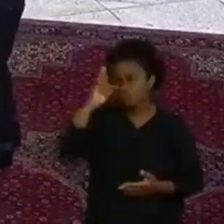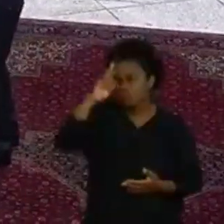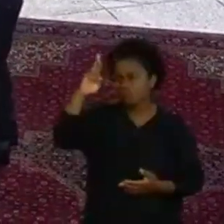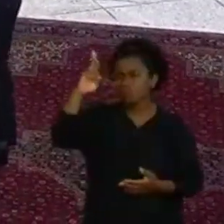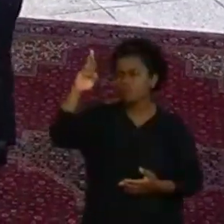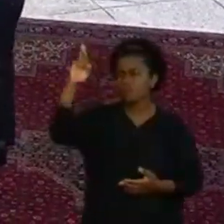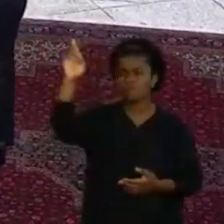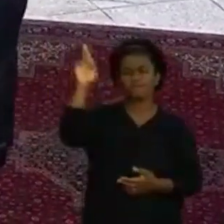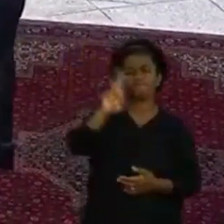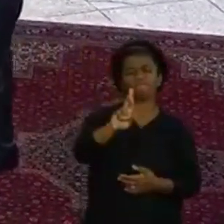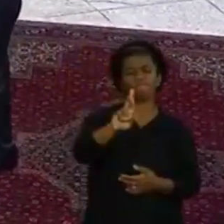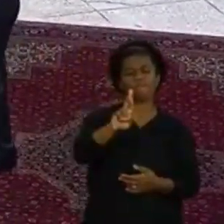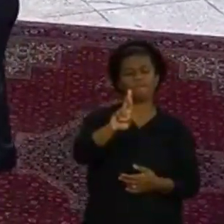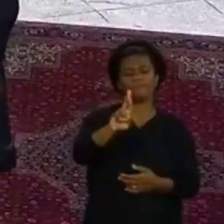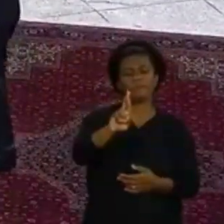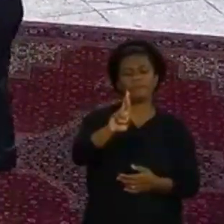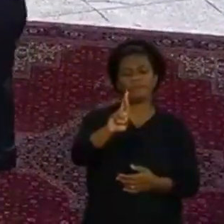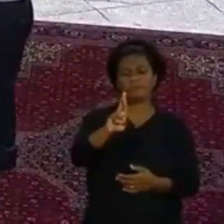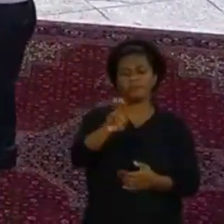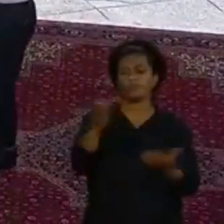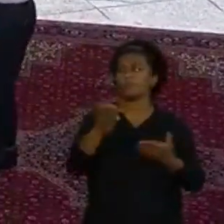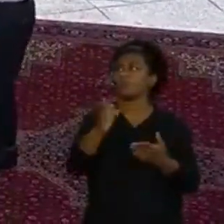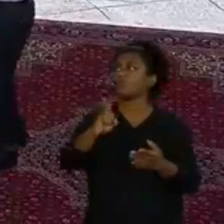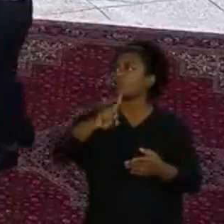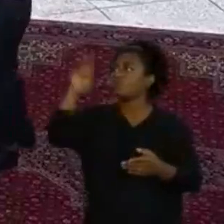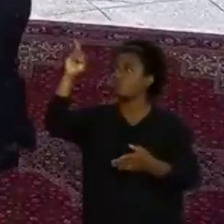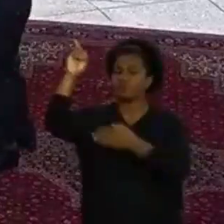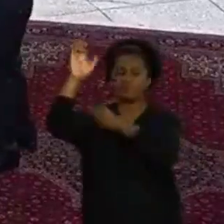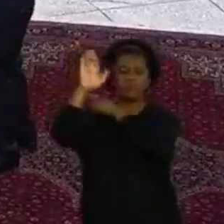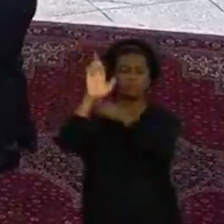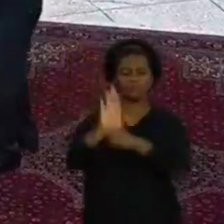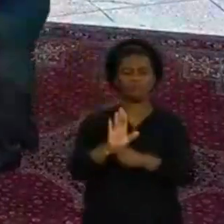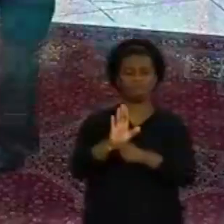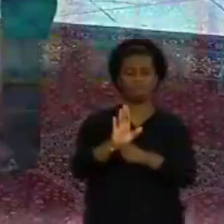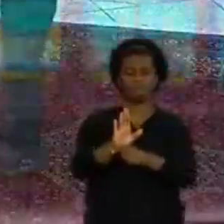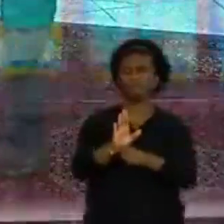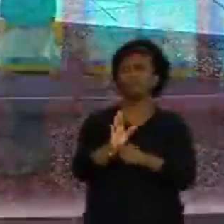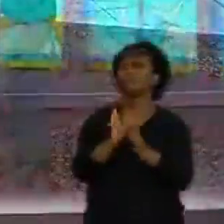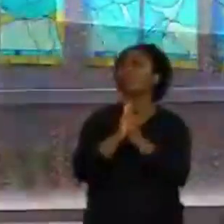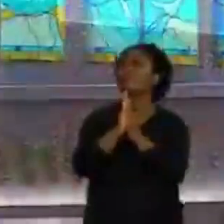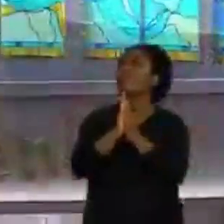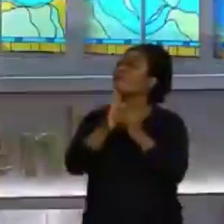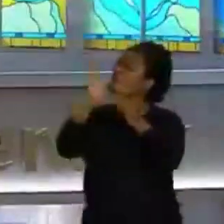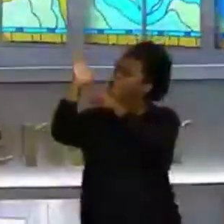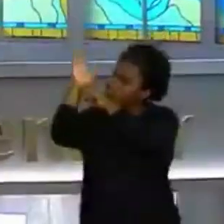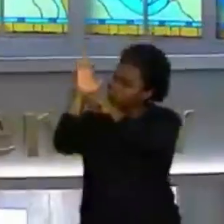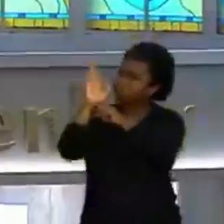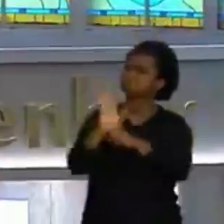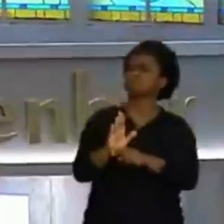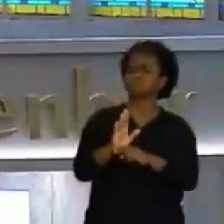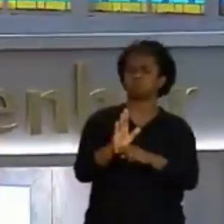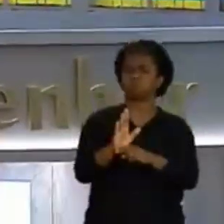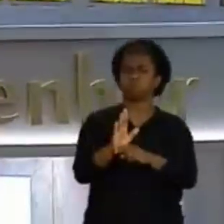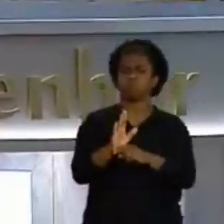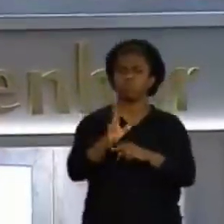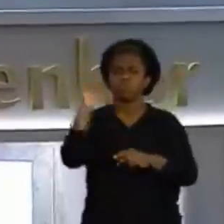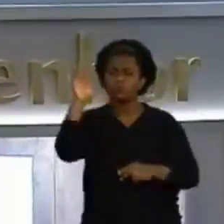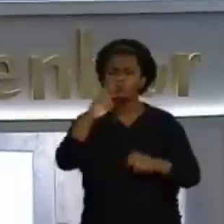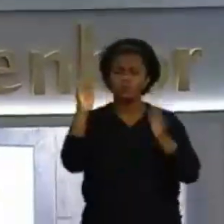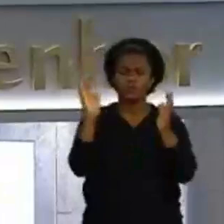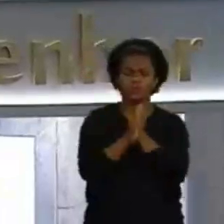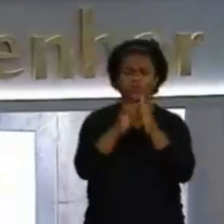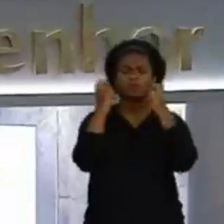respondê-la, que hoje o Senhor vai socorrê-la. Venha, meu Senhor, e atende os clamores,